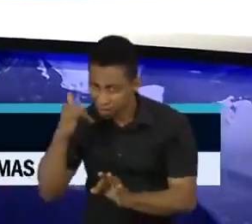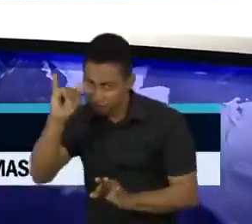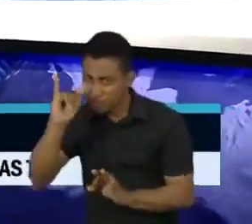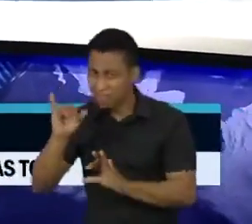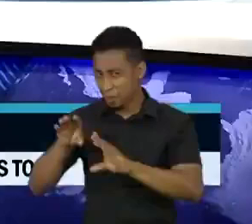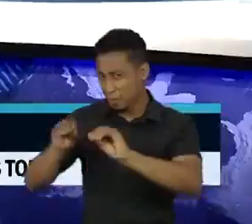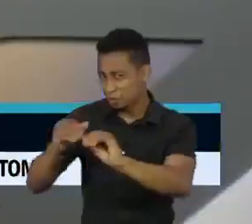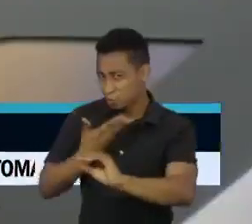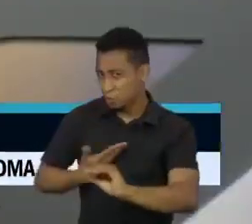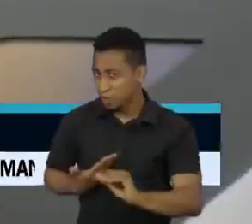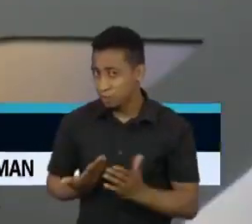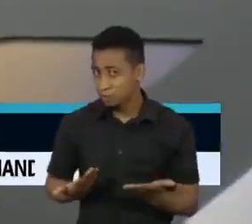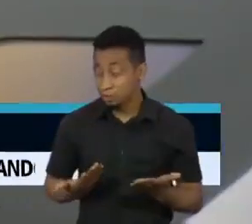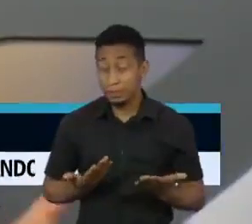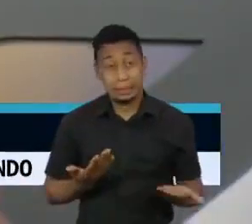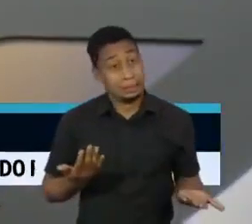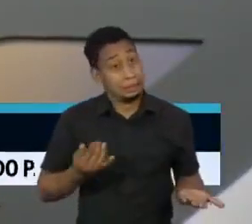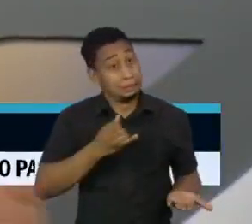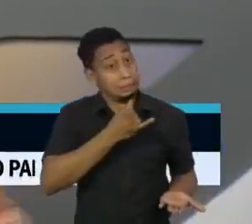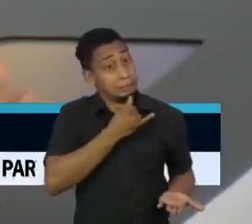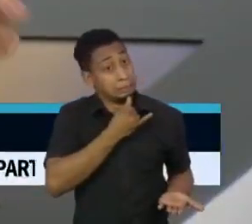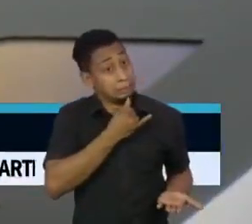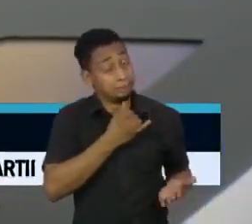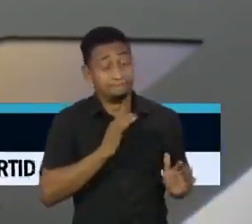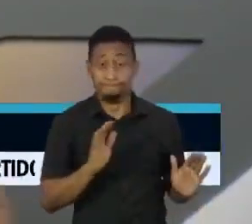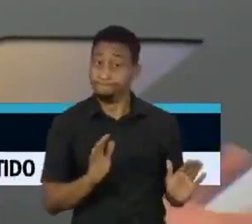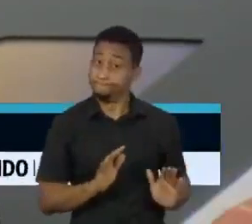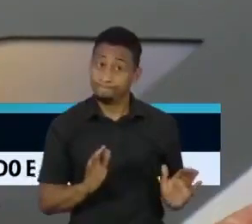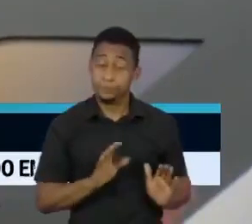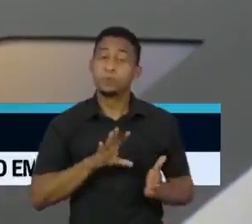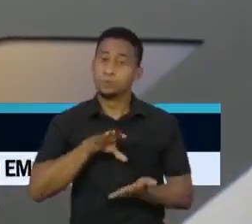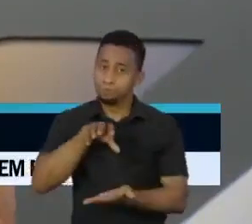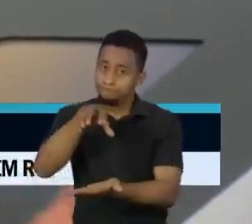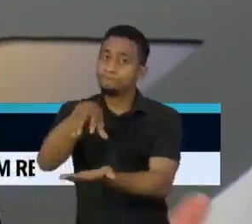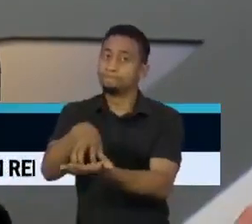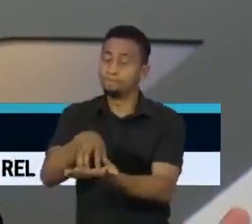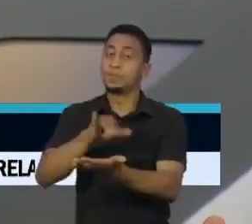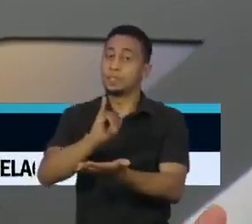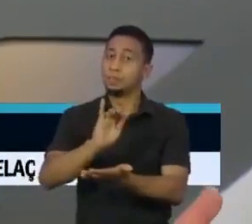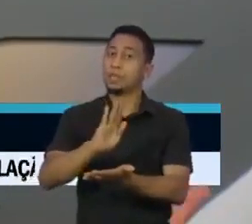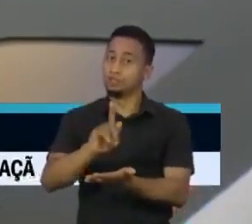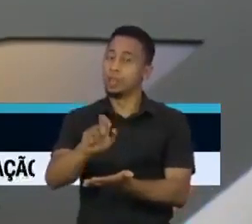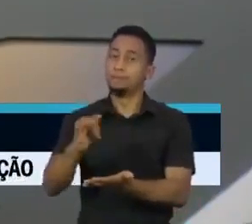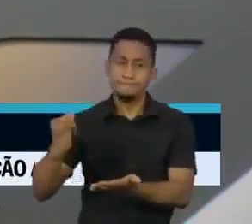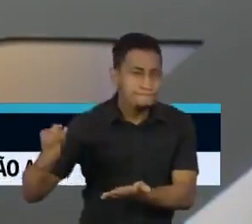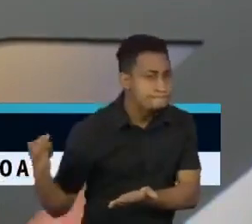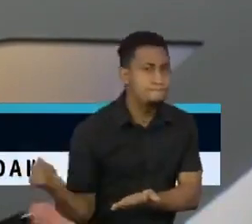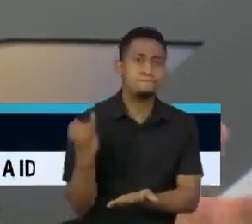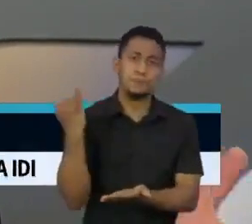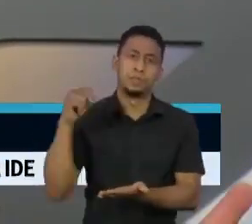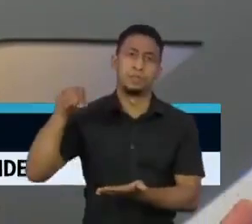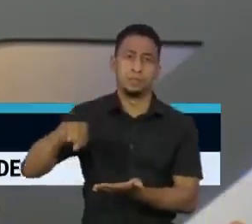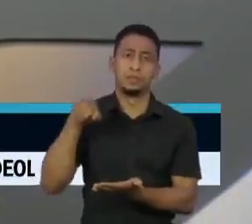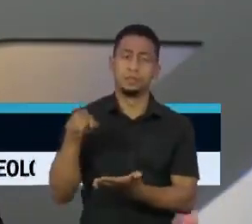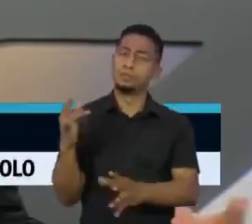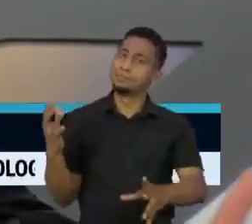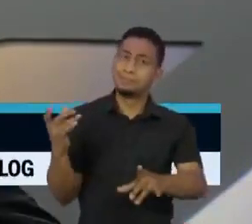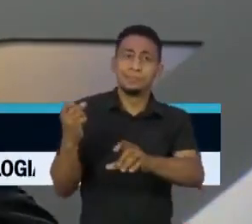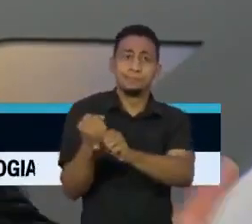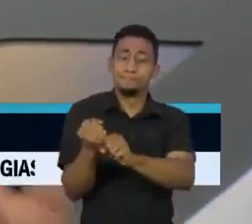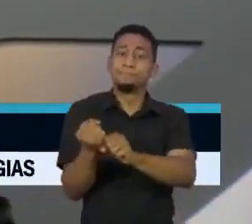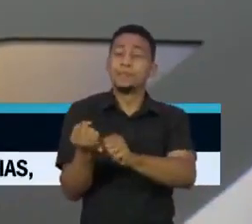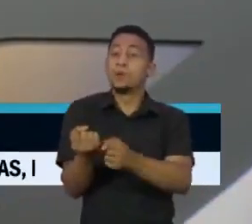que, infelizmente, não. É um instituto tão importante, tão fundamental, o Ricardo já disse, é a base para você pensar a nação, são as pesquisas,